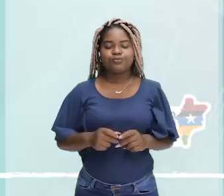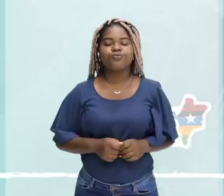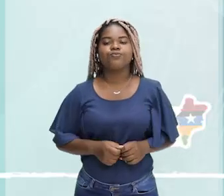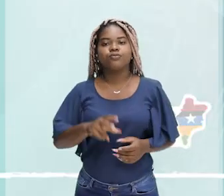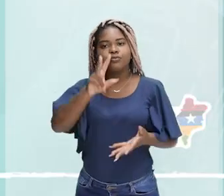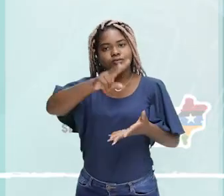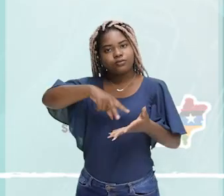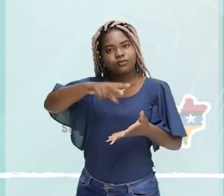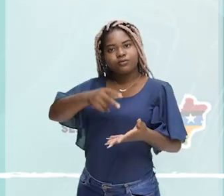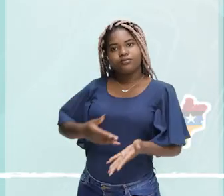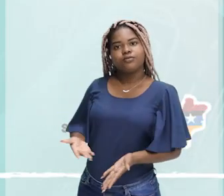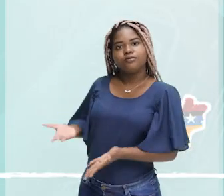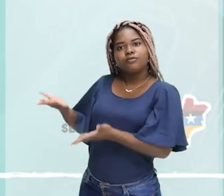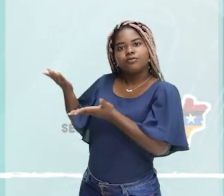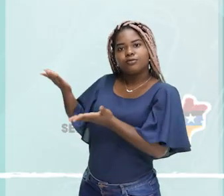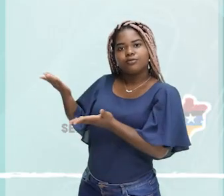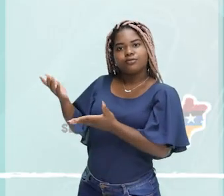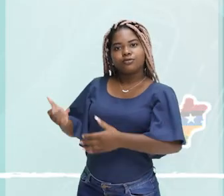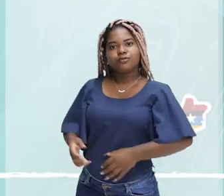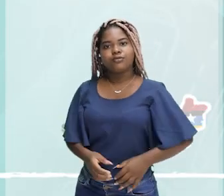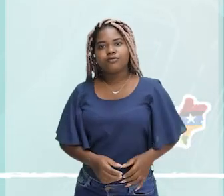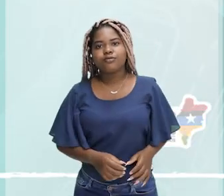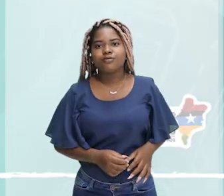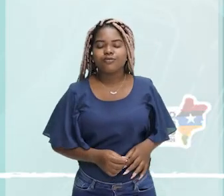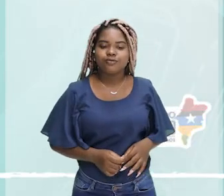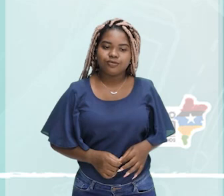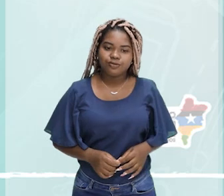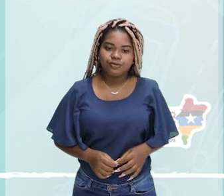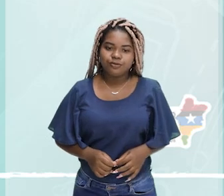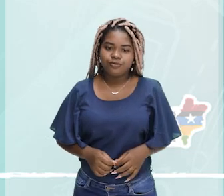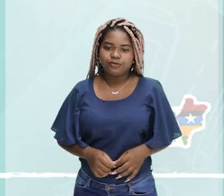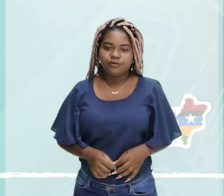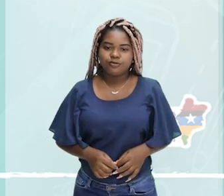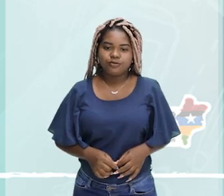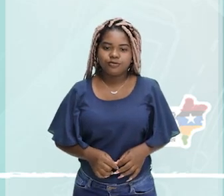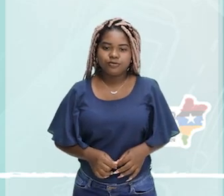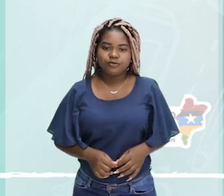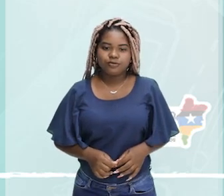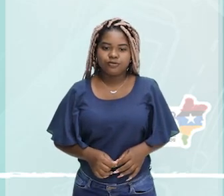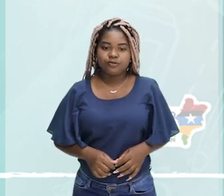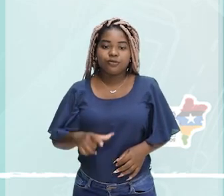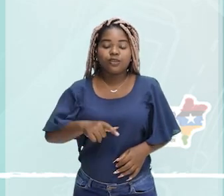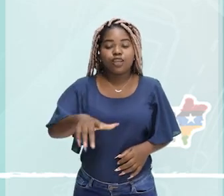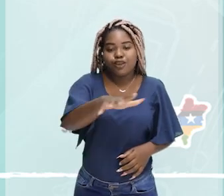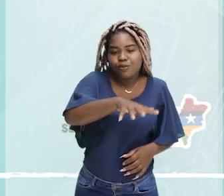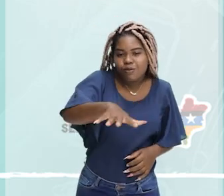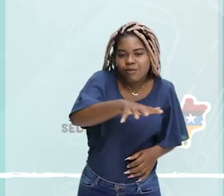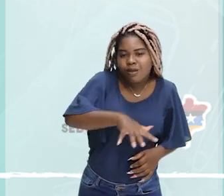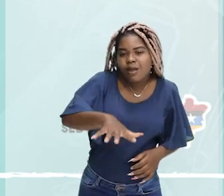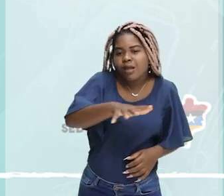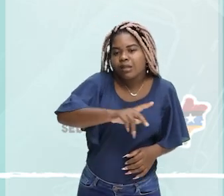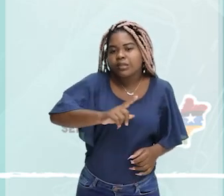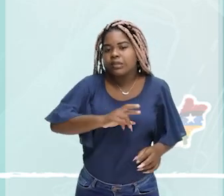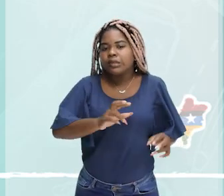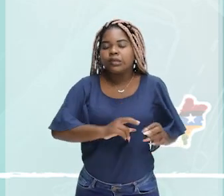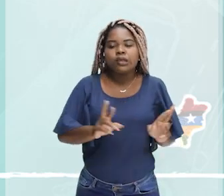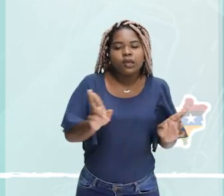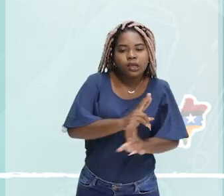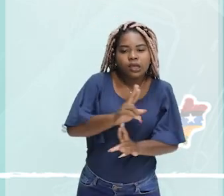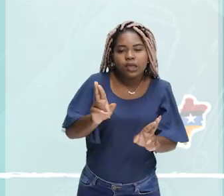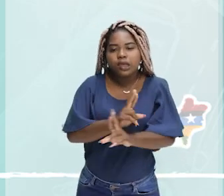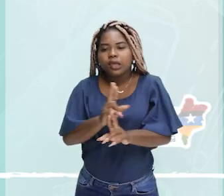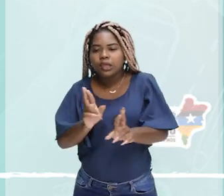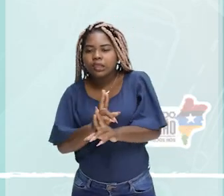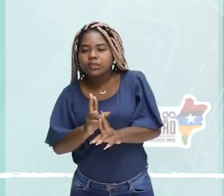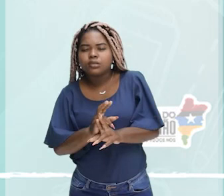áreas formadas a partir da intensa deposição de sedimentos sobre uma área de depressão relativa absoluta. Professor, o que é